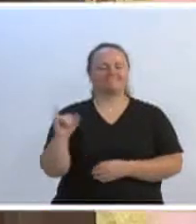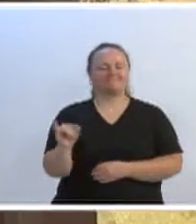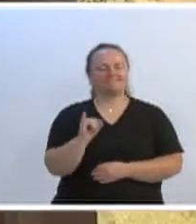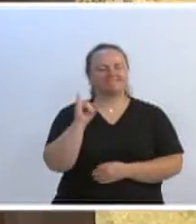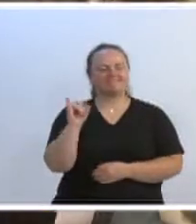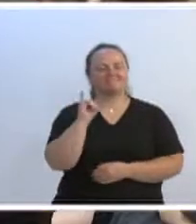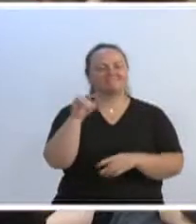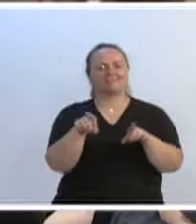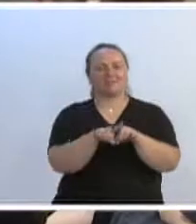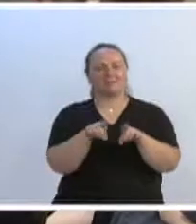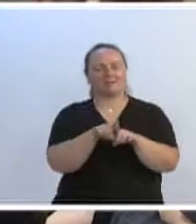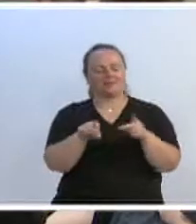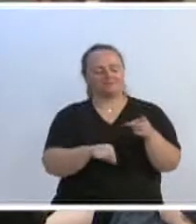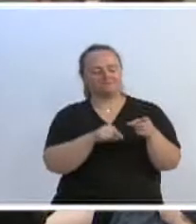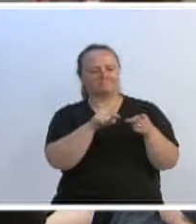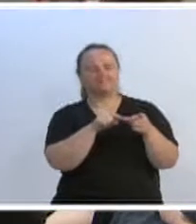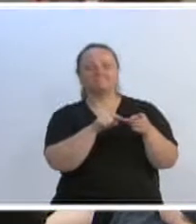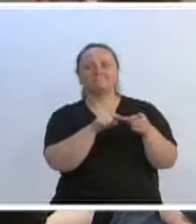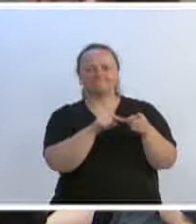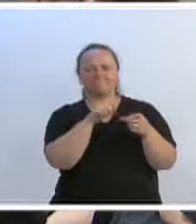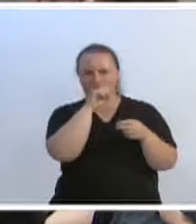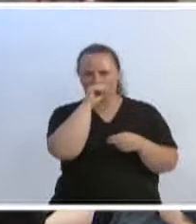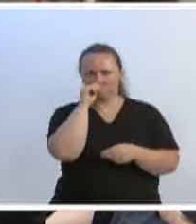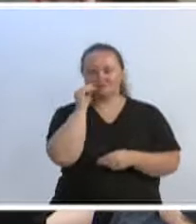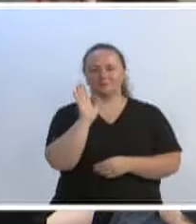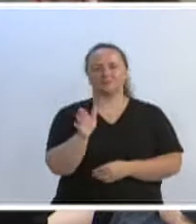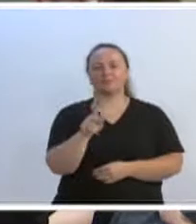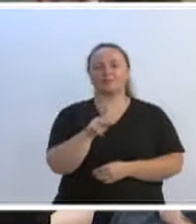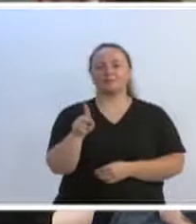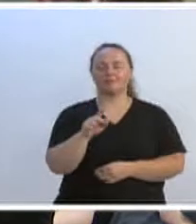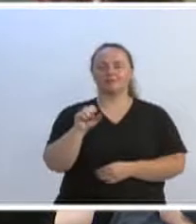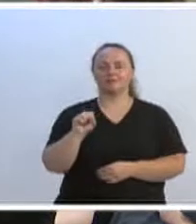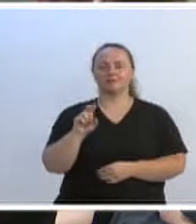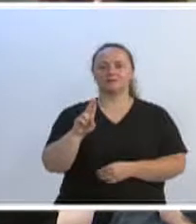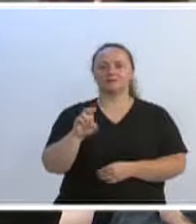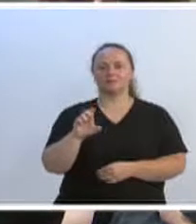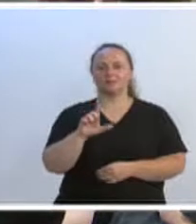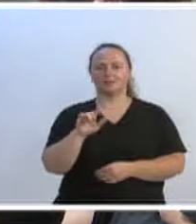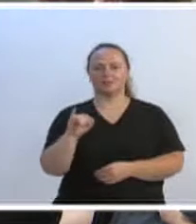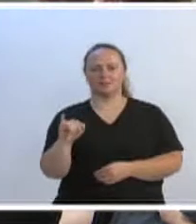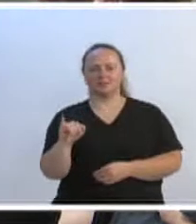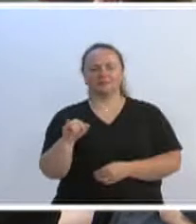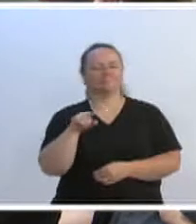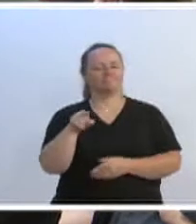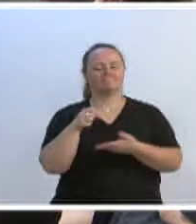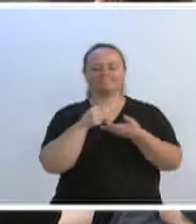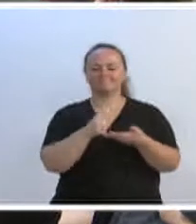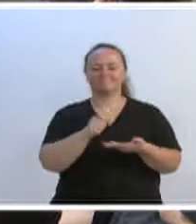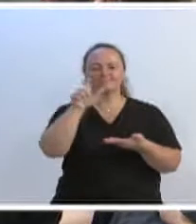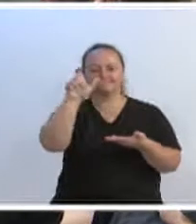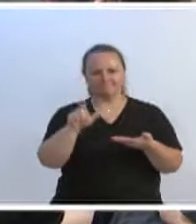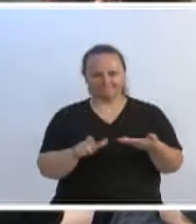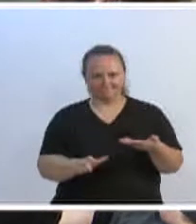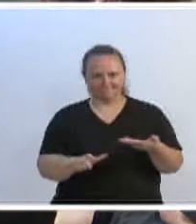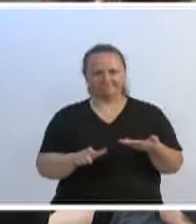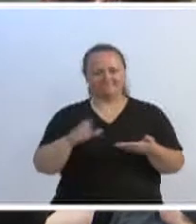Francisco Filgueiras in memoriam, Kátia Elizabeth Kurt, Karen Hoffmann, Marlete